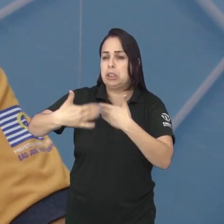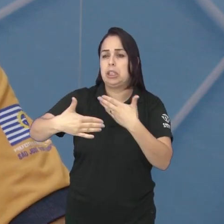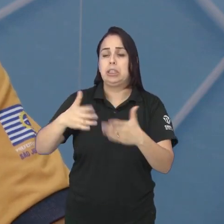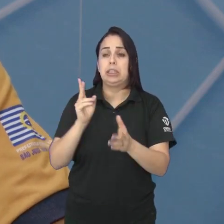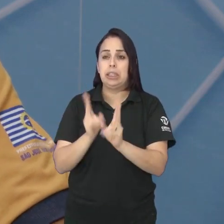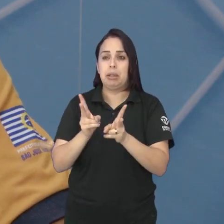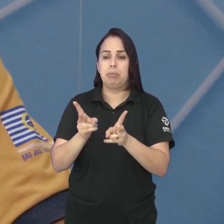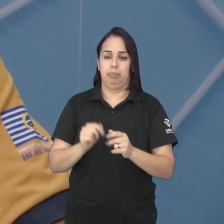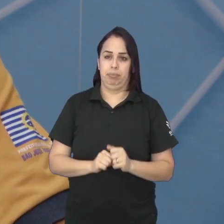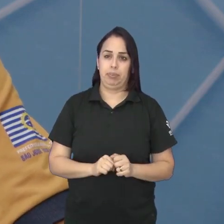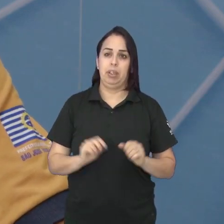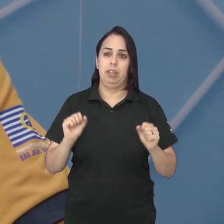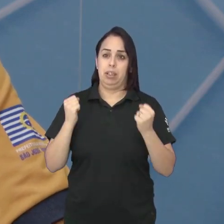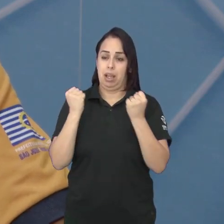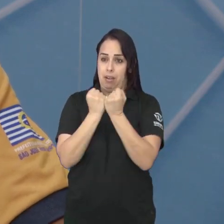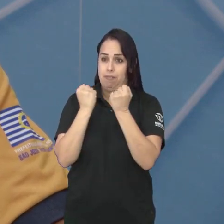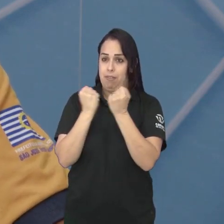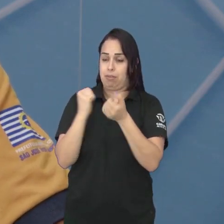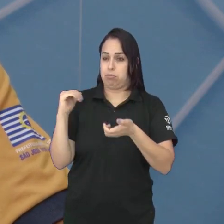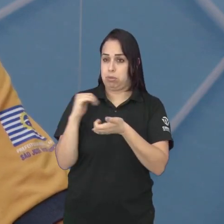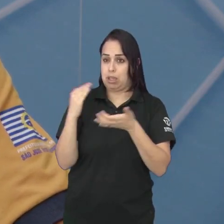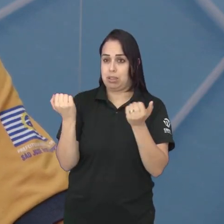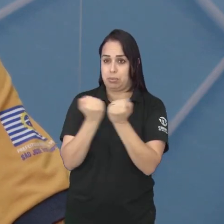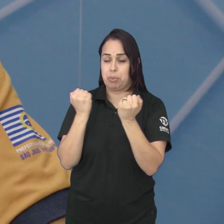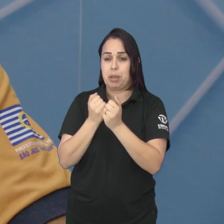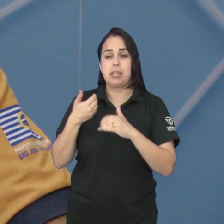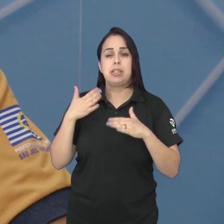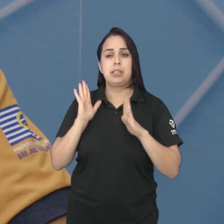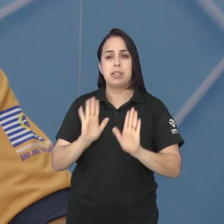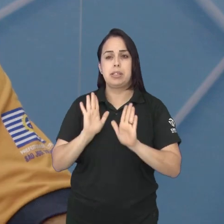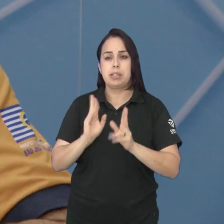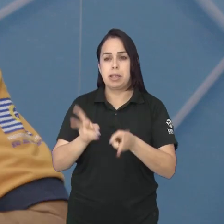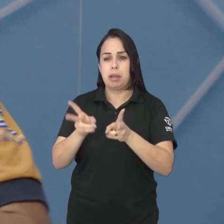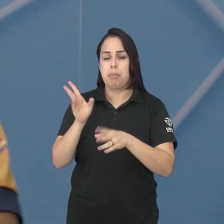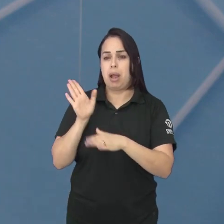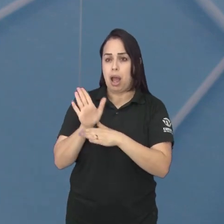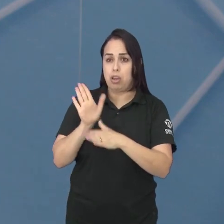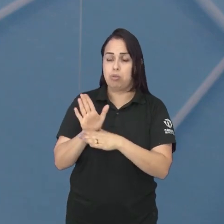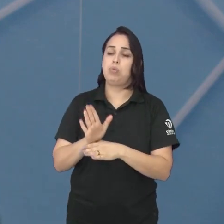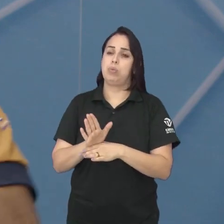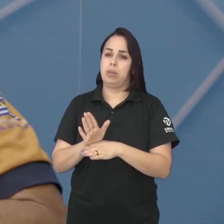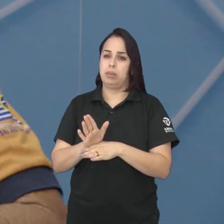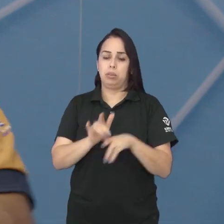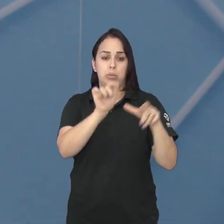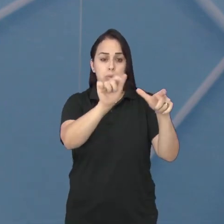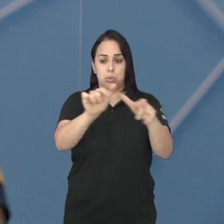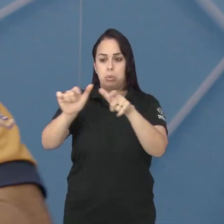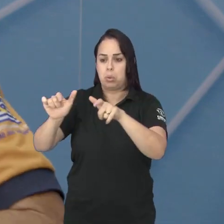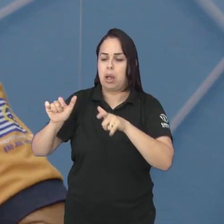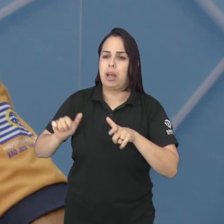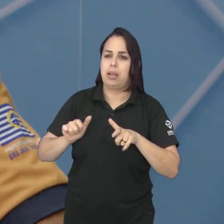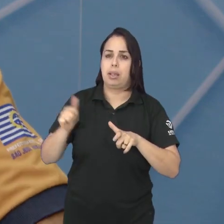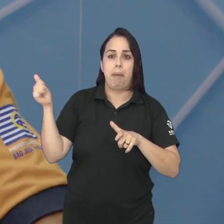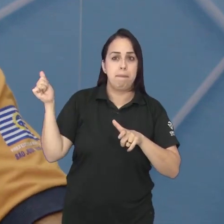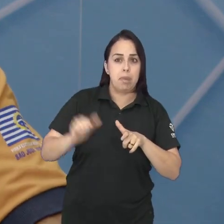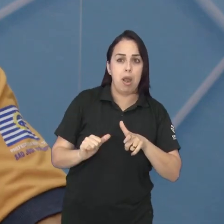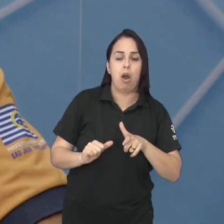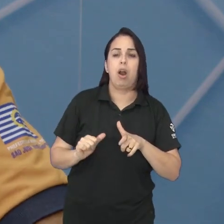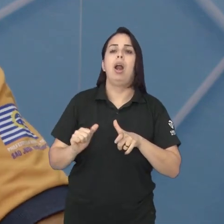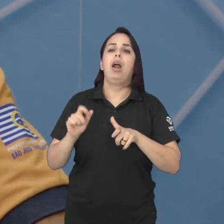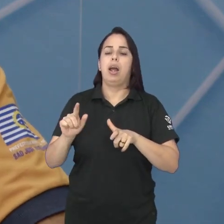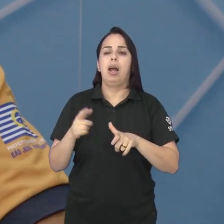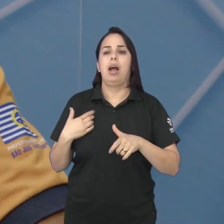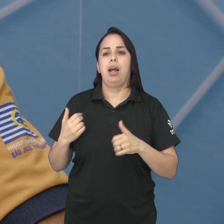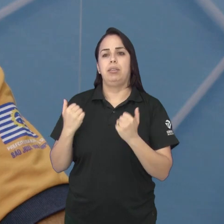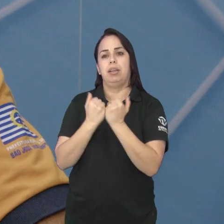limpeza, e a Defesa Civil sempre contribui, até mesmo com os pontos de mais incidências, né, de